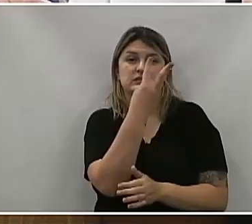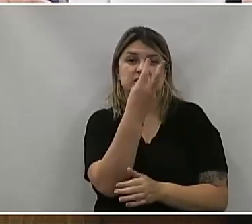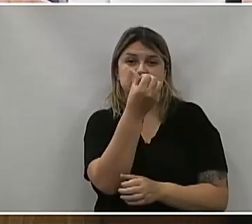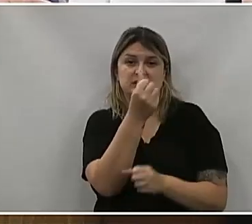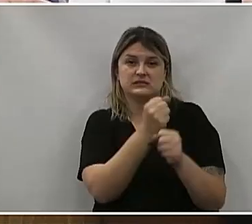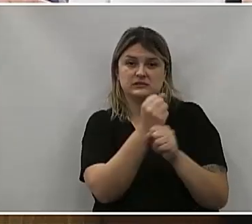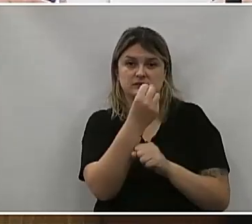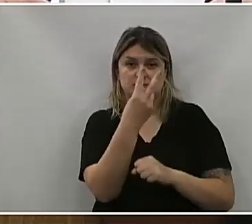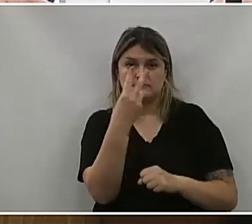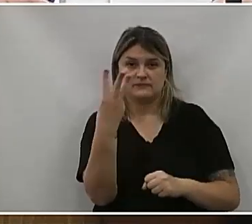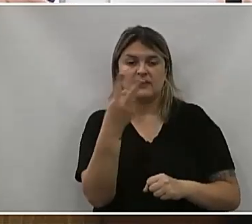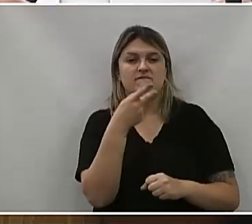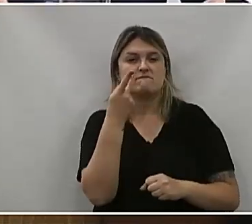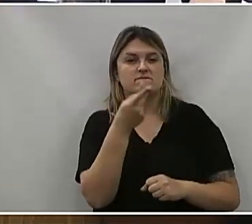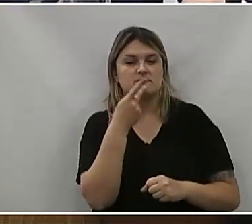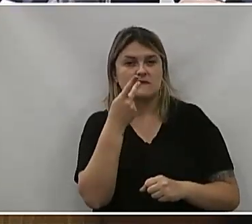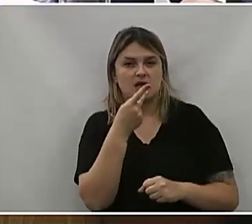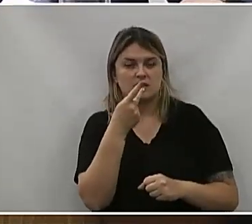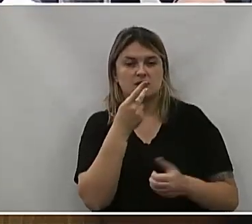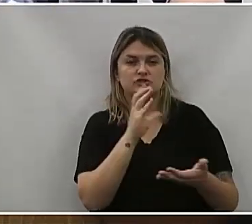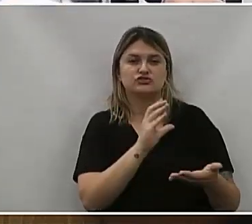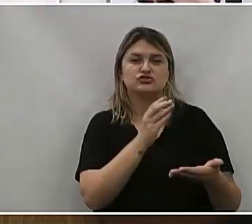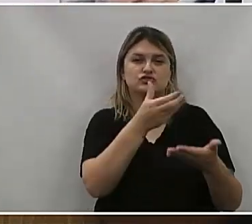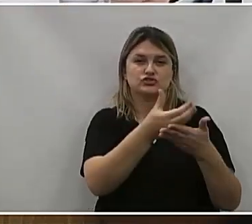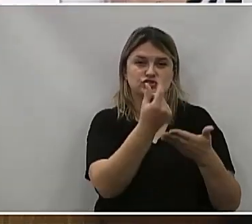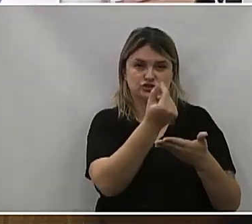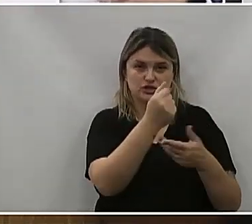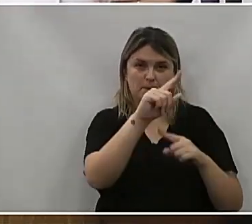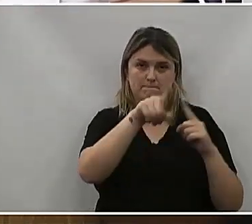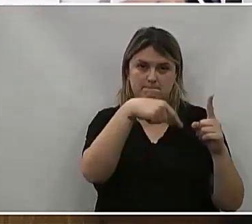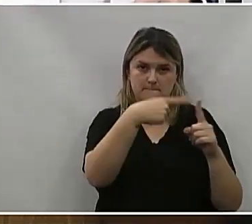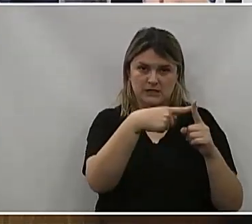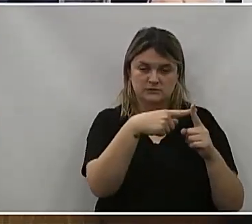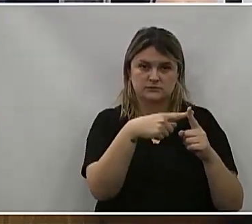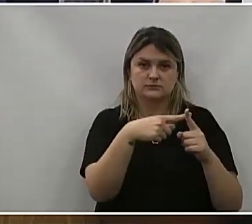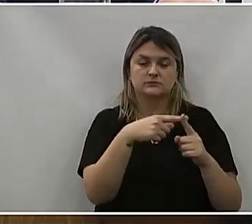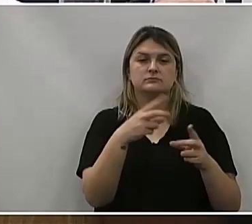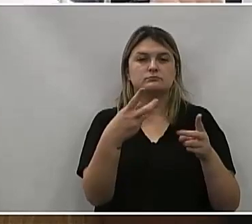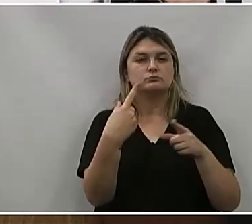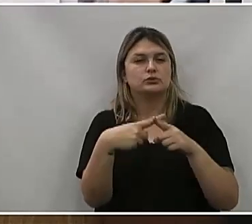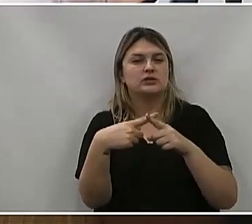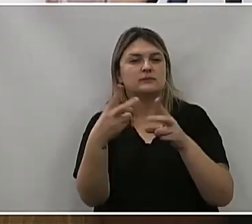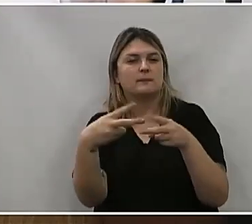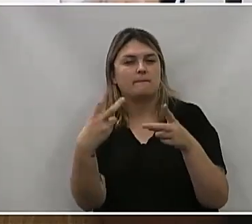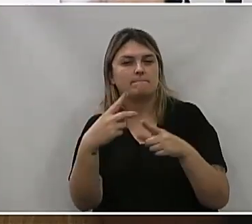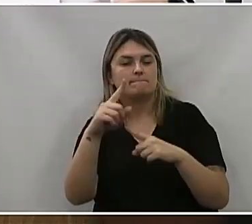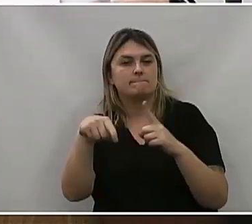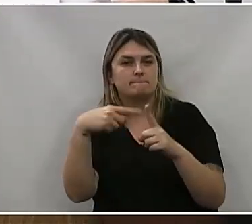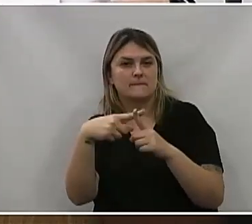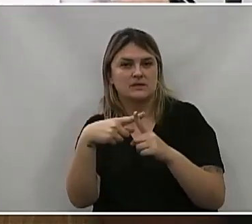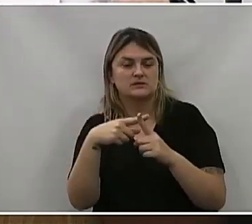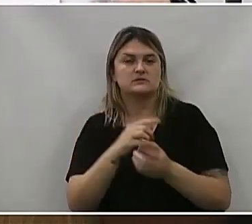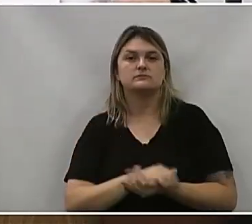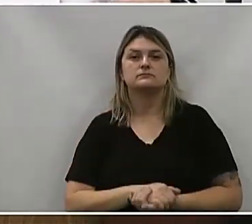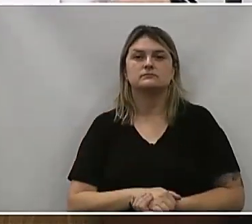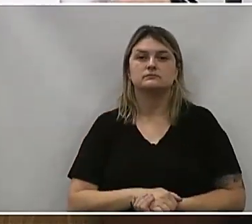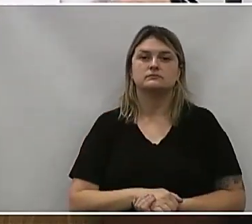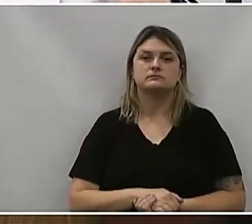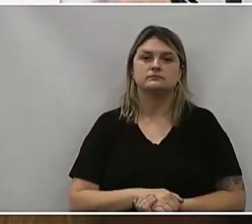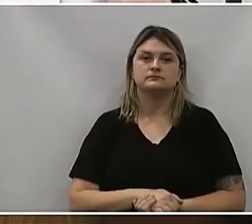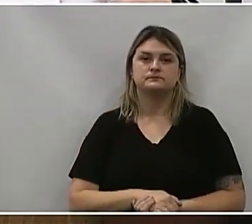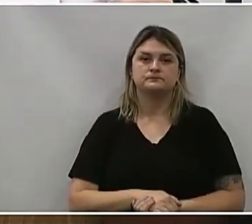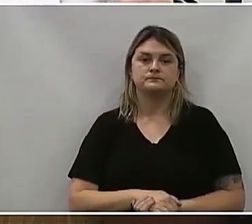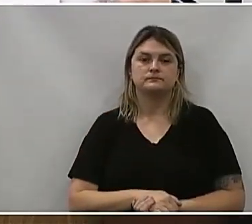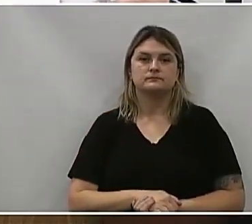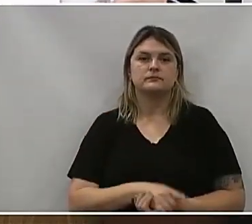de 2023, que dispõe sobre crédito adicional suplementar proveniente de excesso de arrecadação na fonte de recursos livres.